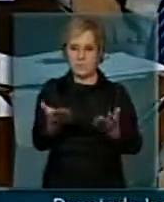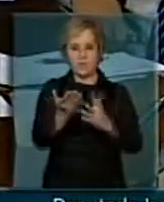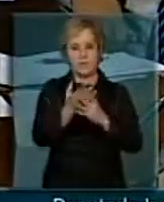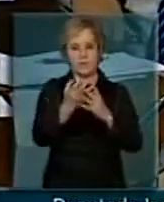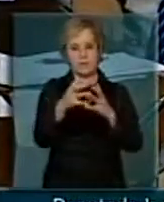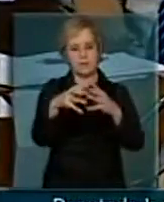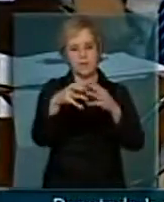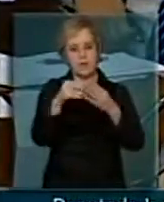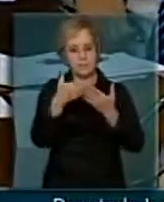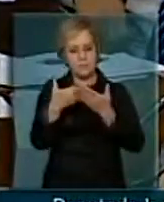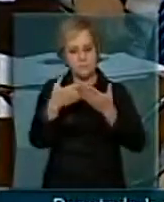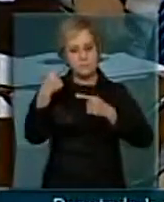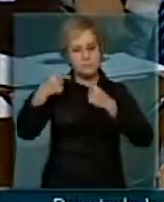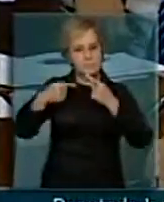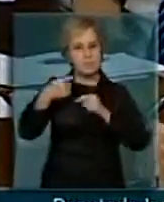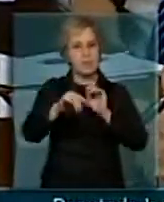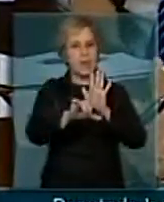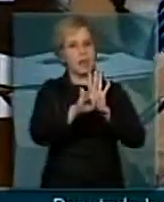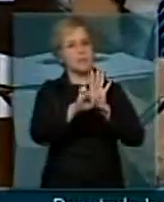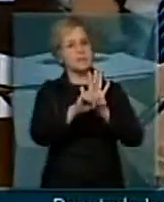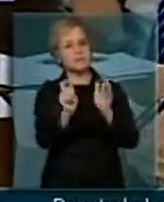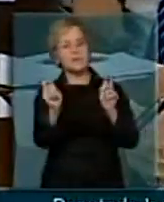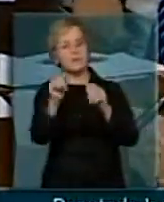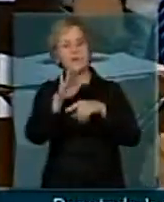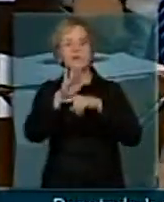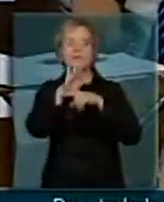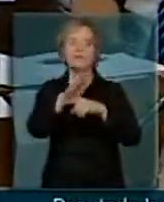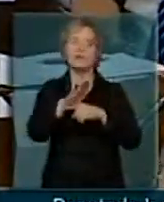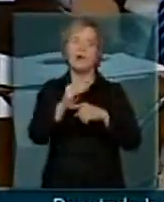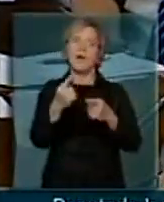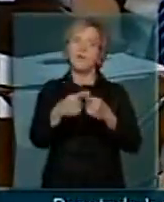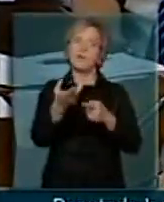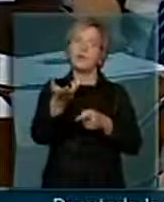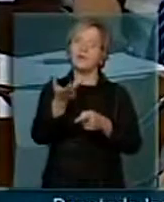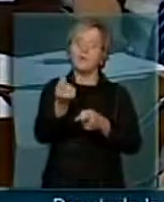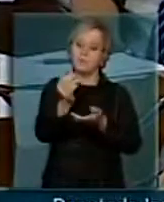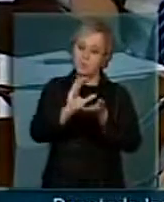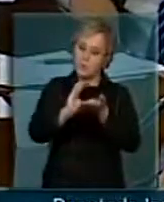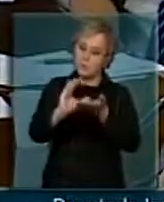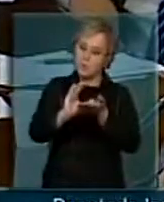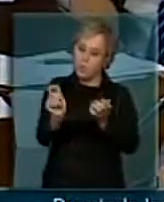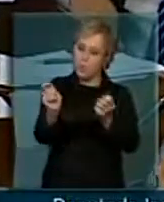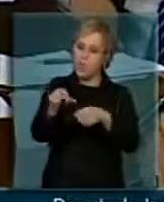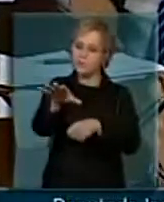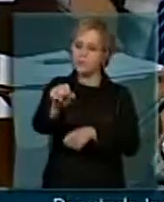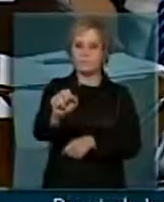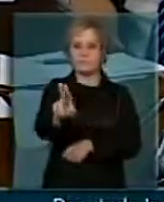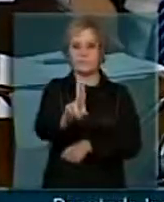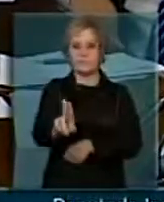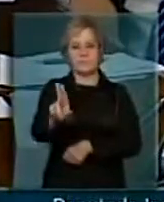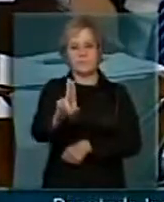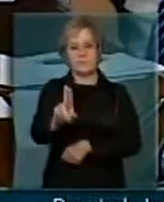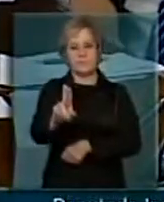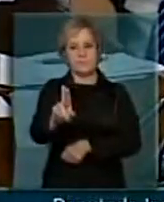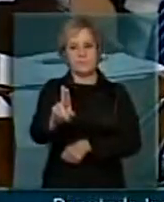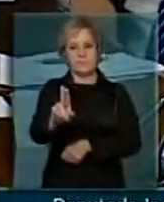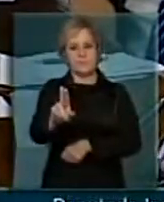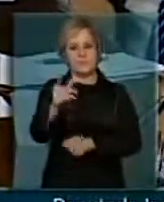legislação, ajudar, para que esses recursos também sejam utilizados, para que esse programa